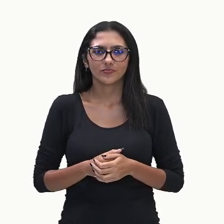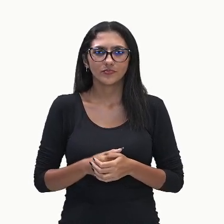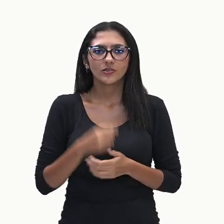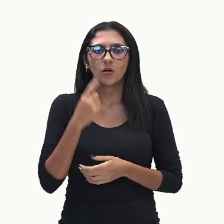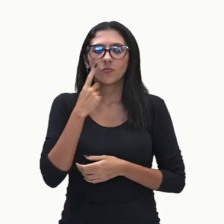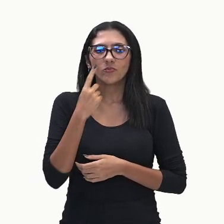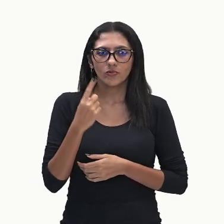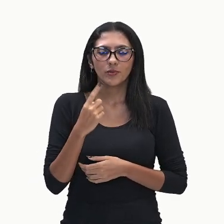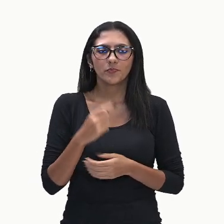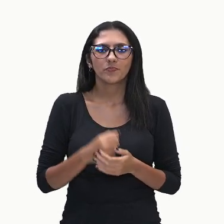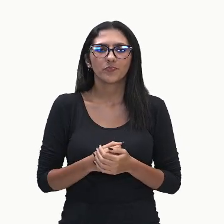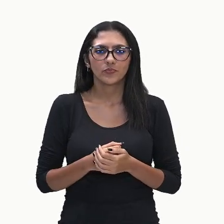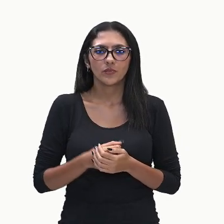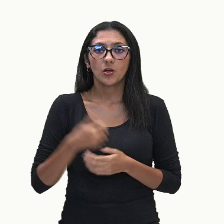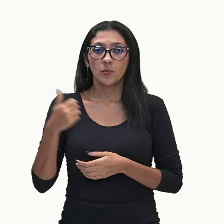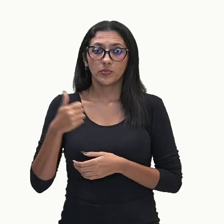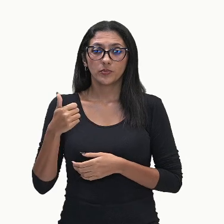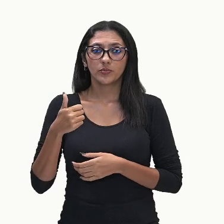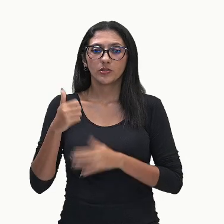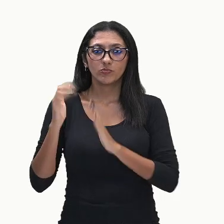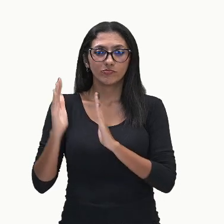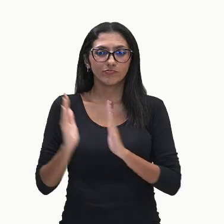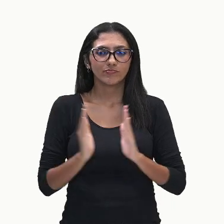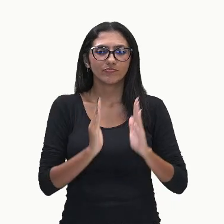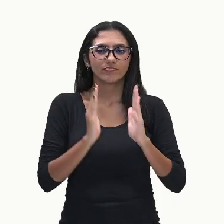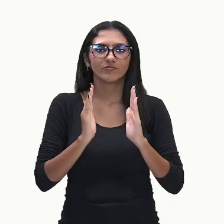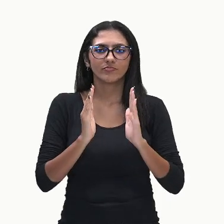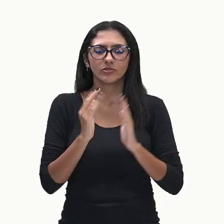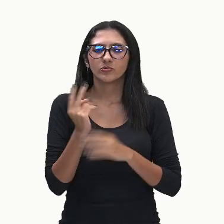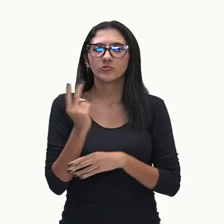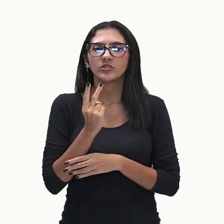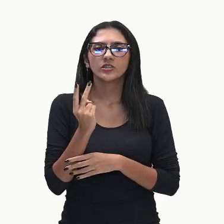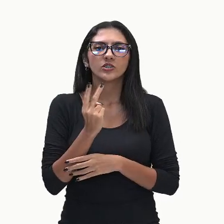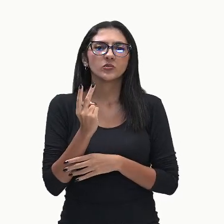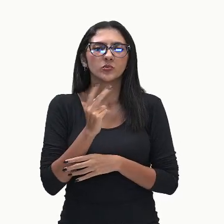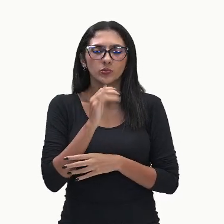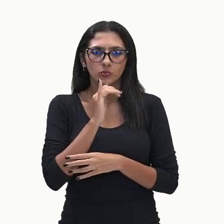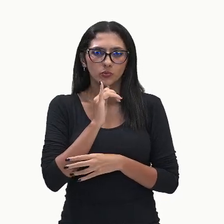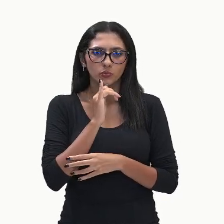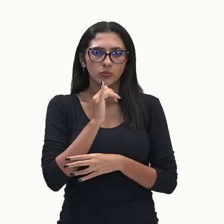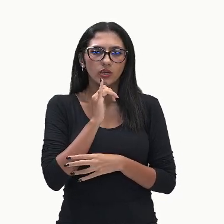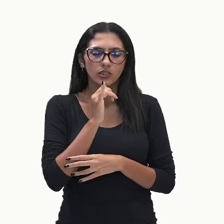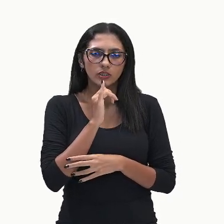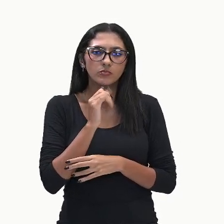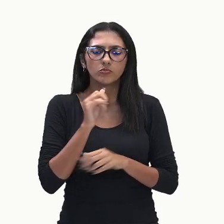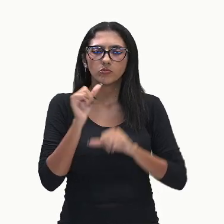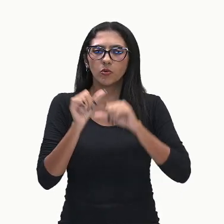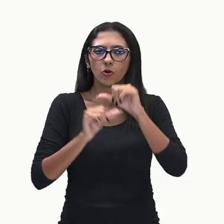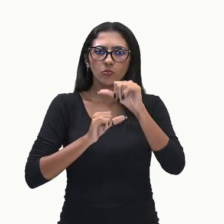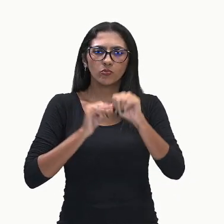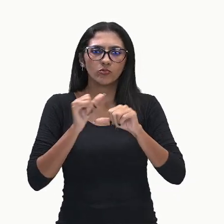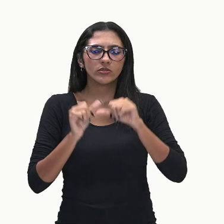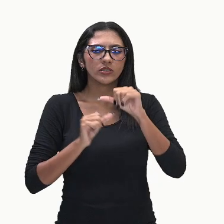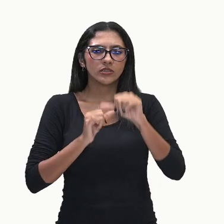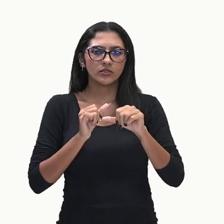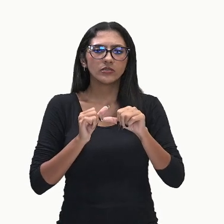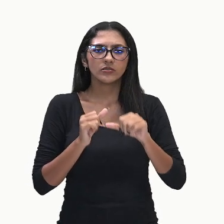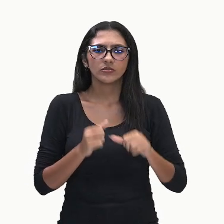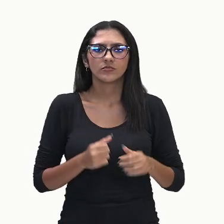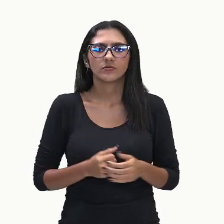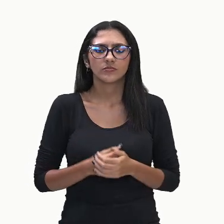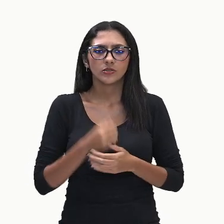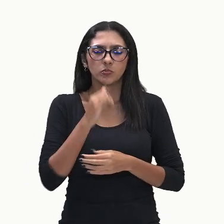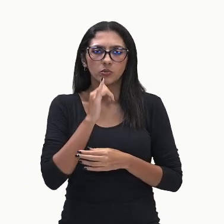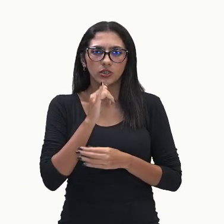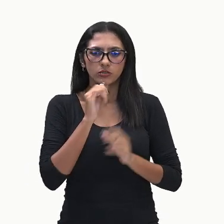esse triângulo retângulo e gira sobre si mesmo, por exemplo, você vai fixar aqui no chão ou